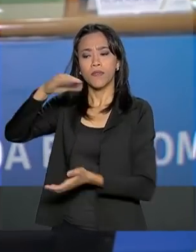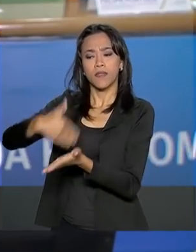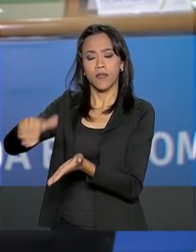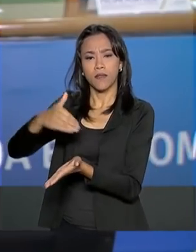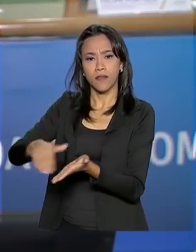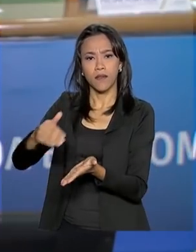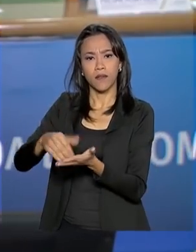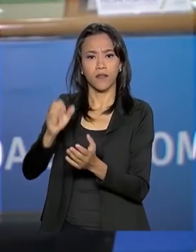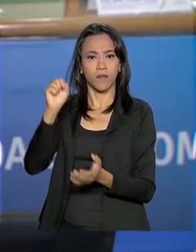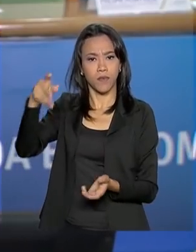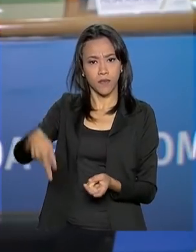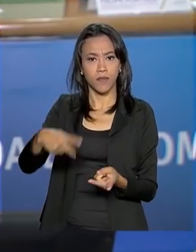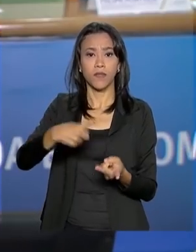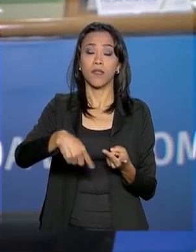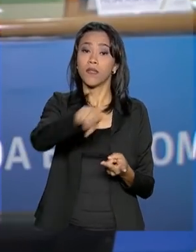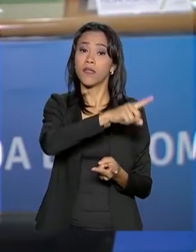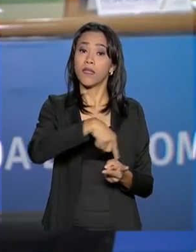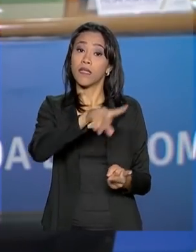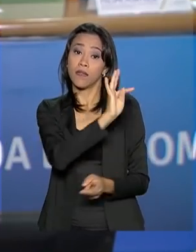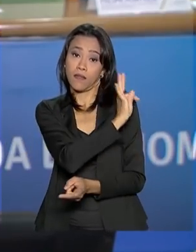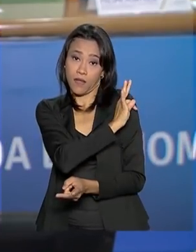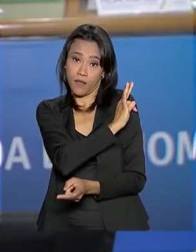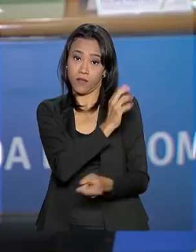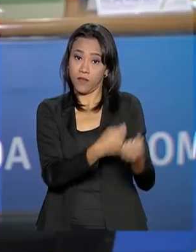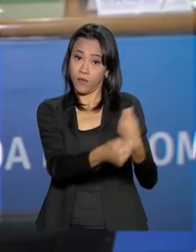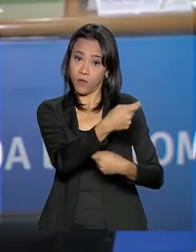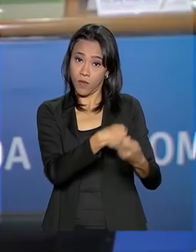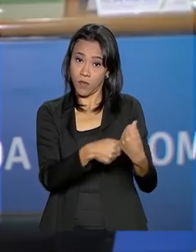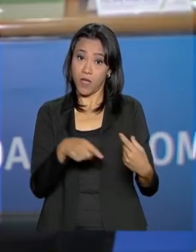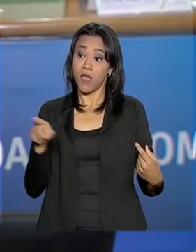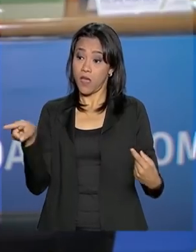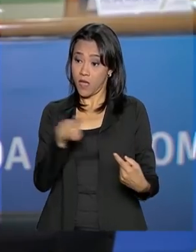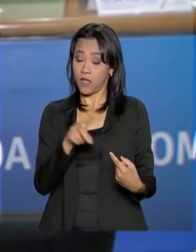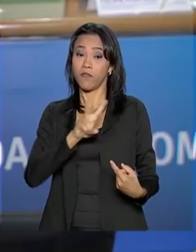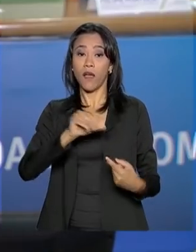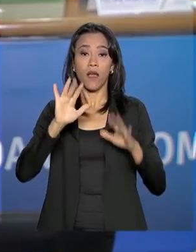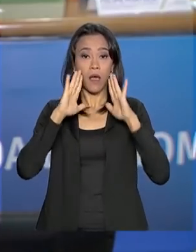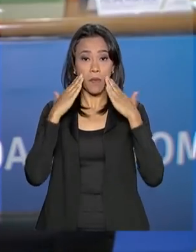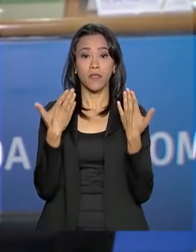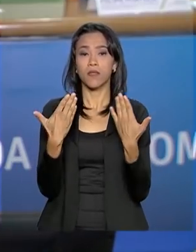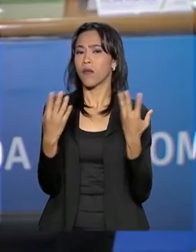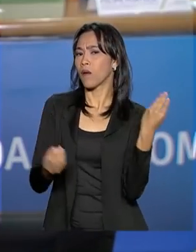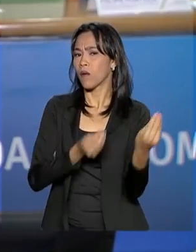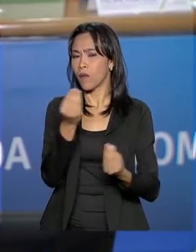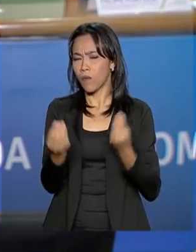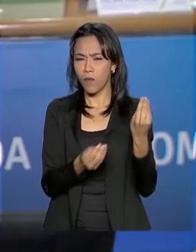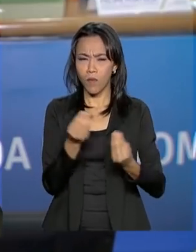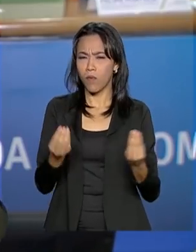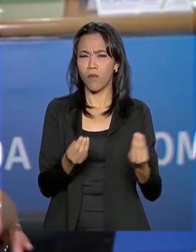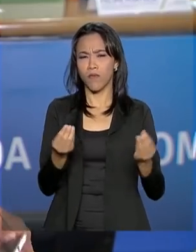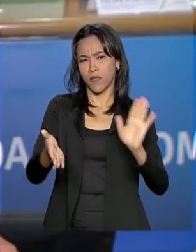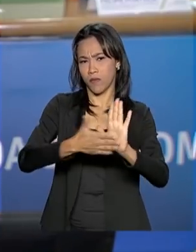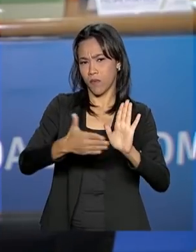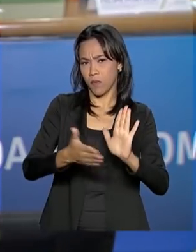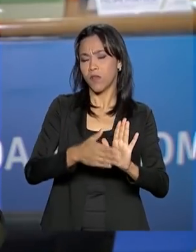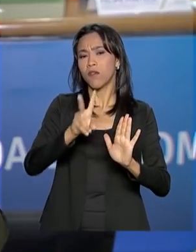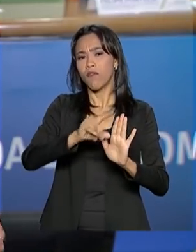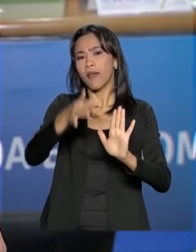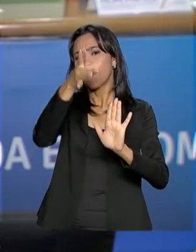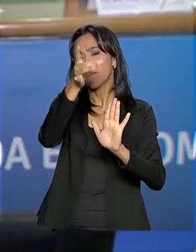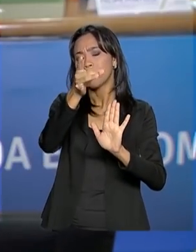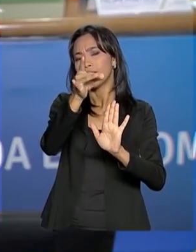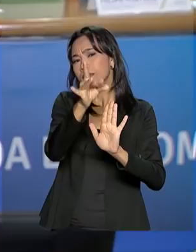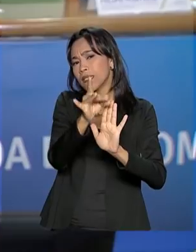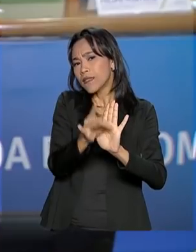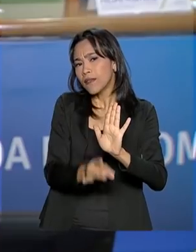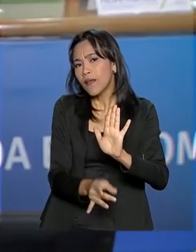técnicos do Ministério da Economia, vão apresentar como vai ser essa nova Previdência. Eles vão explicar item por item como que vai funcionar, quais são as